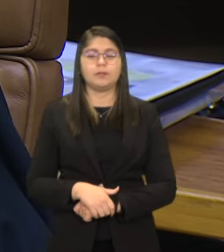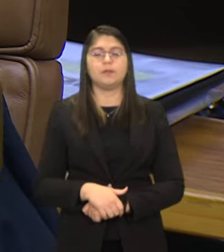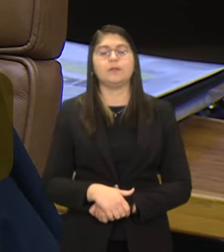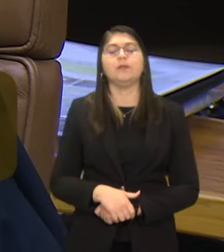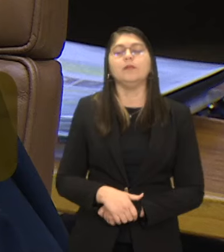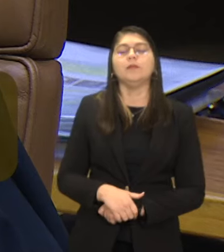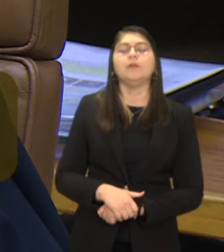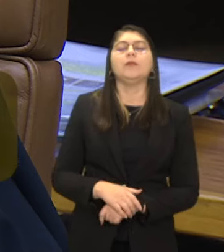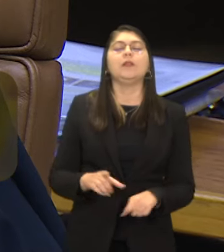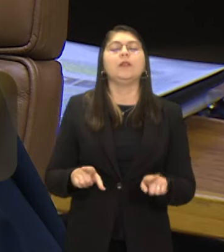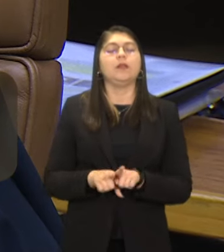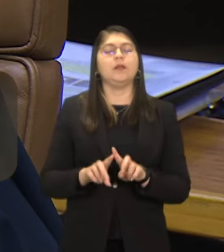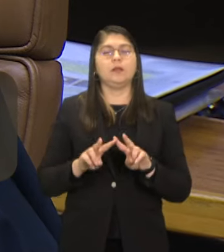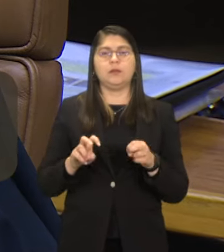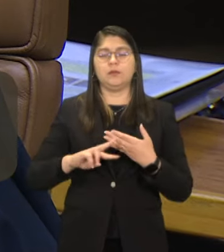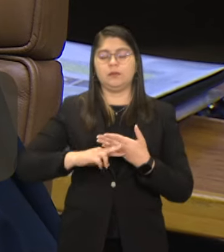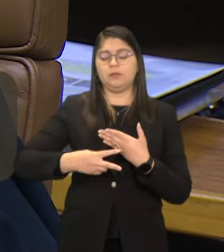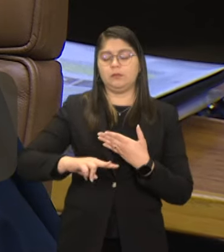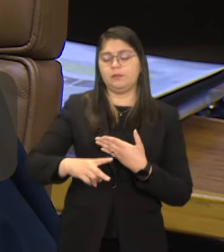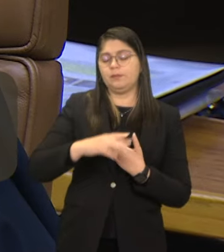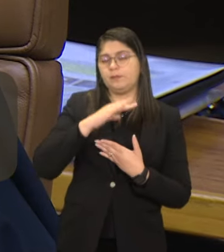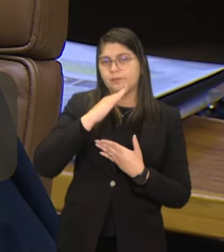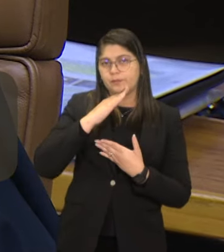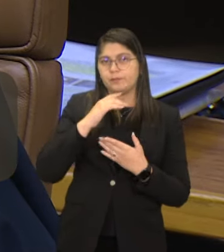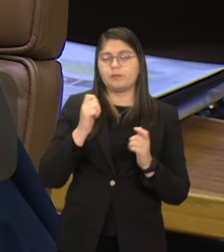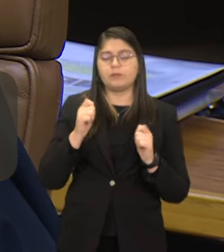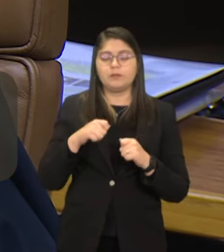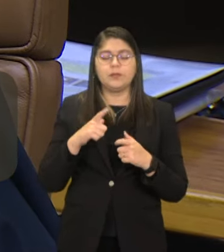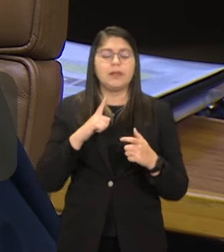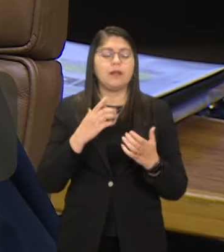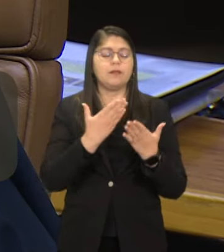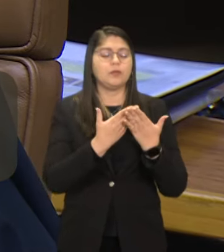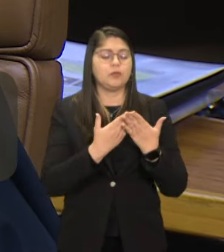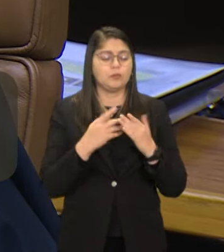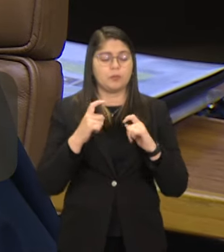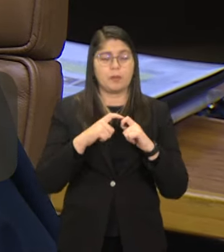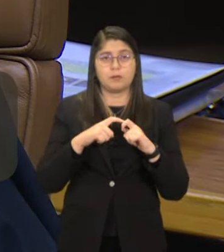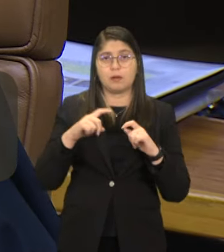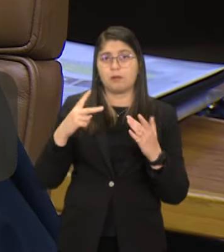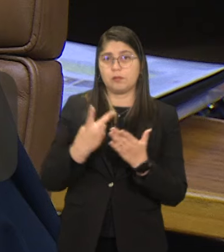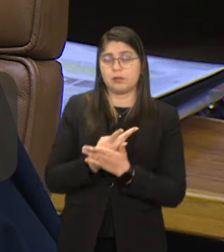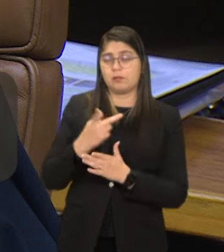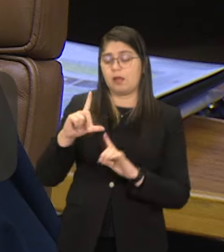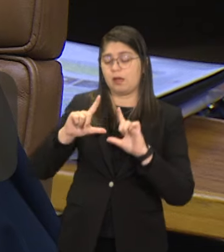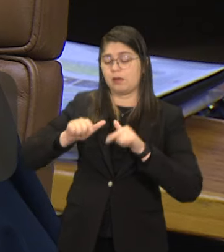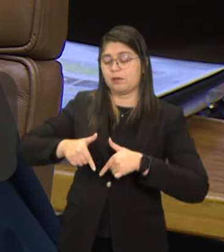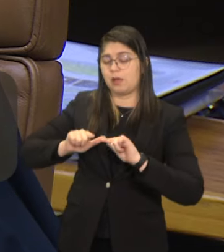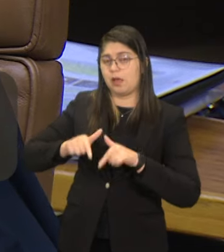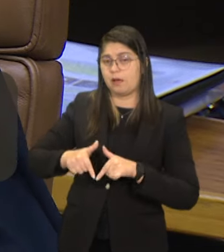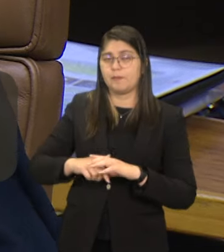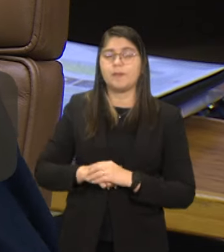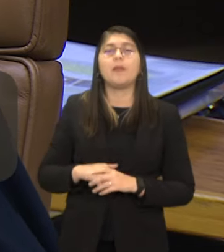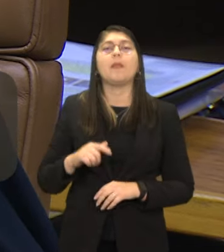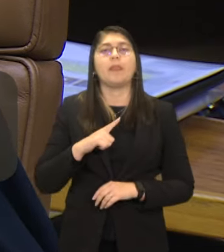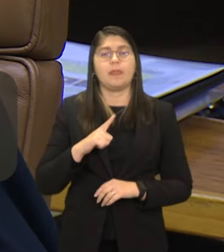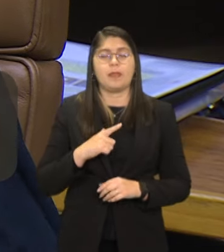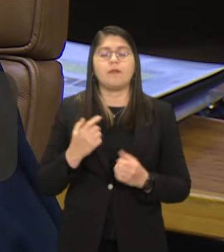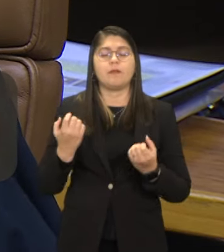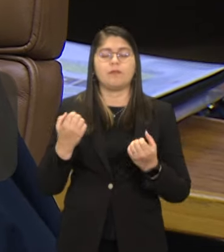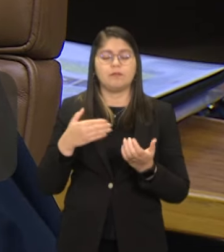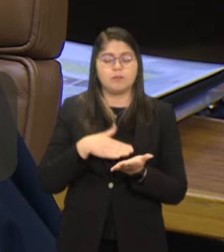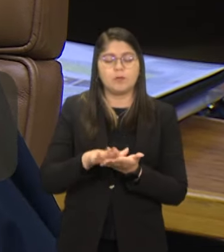Também quanto aos efeitos colaterais, é preocupante o teor de estudo médico realizado em Israel, publicado no conceituado New England